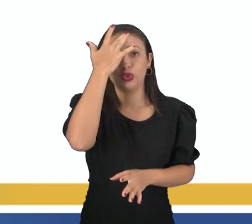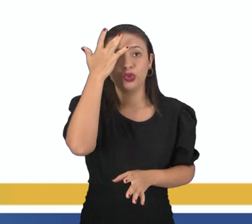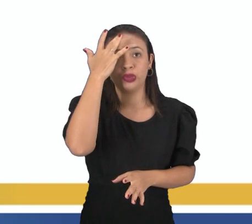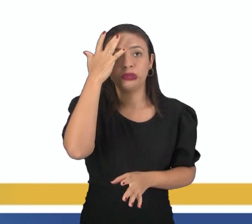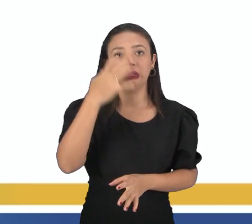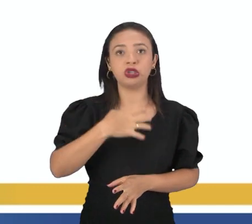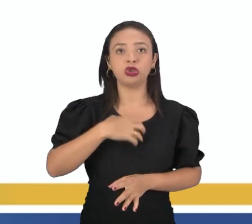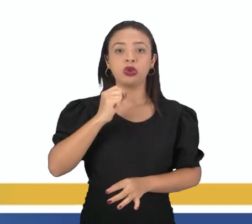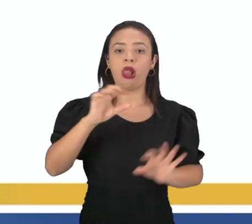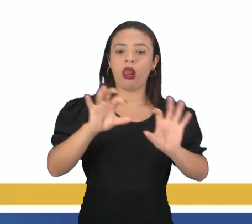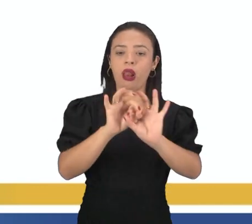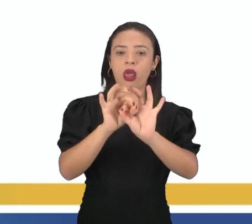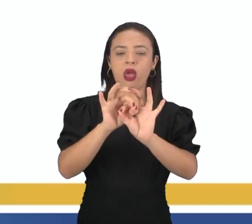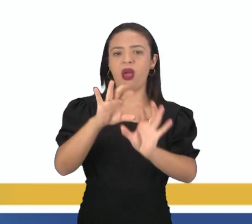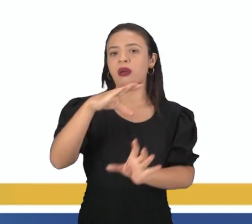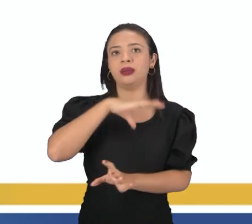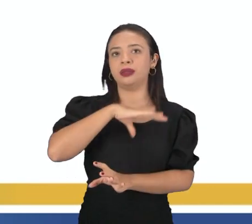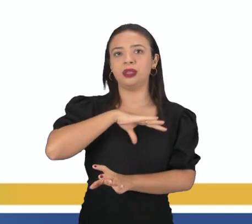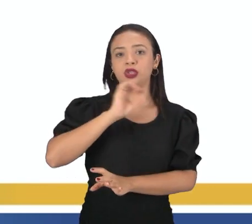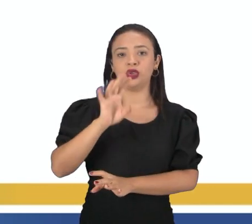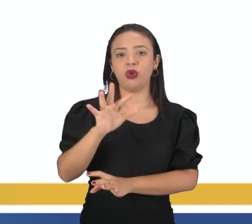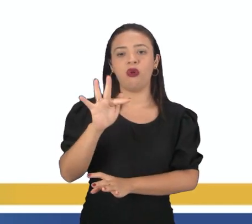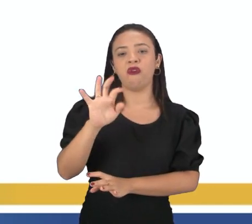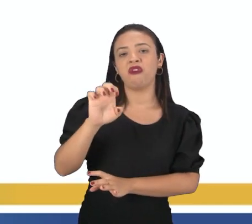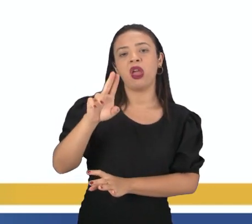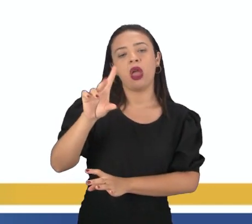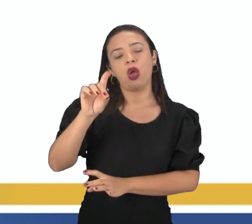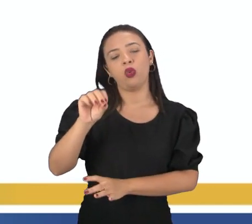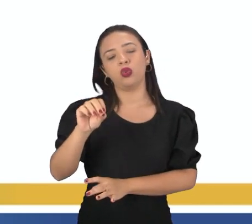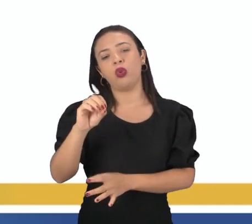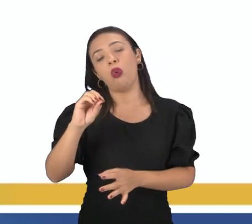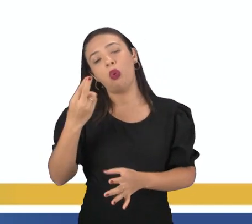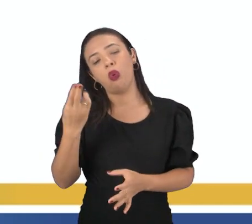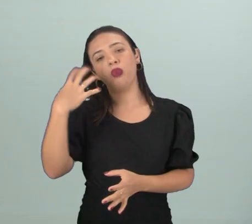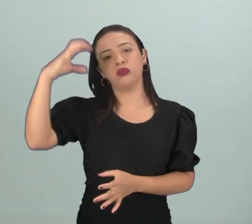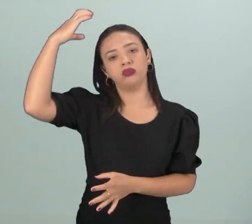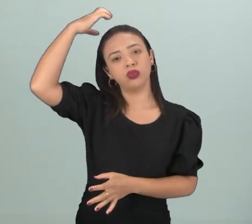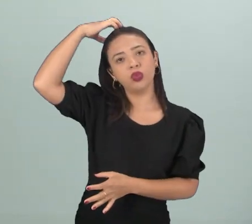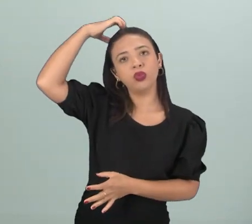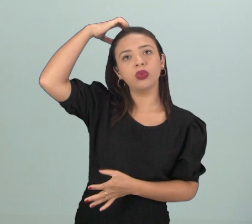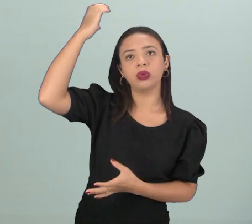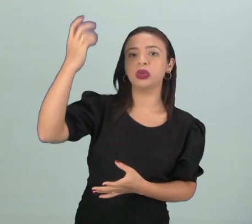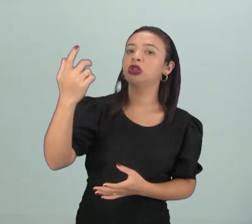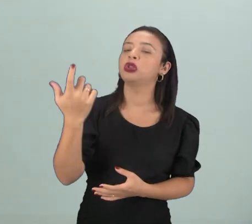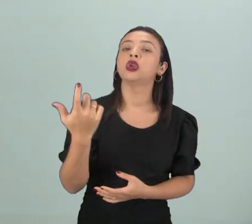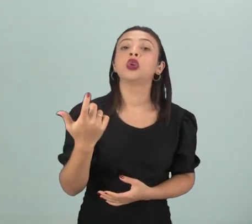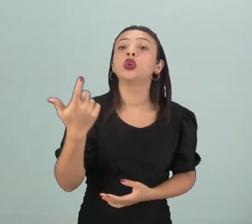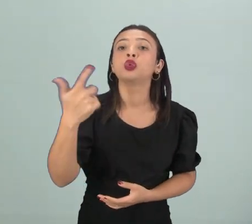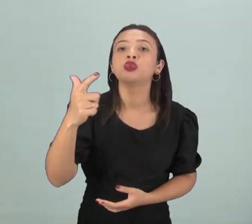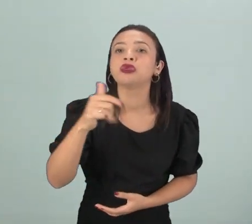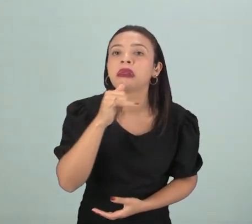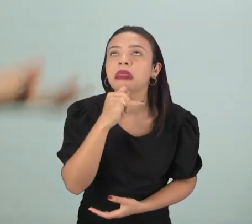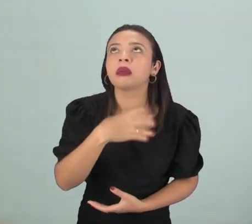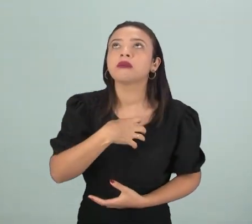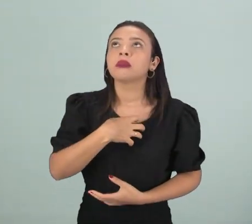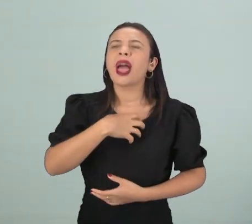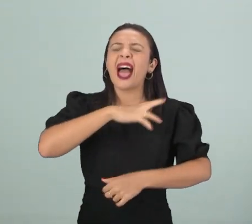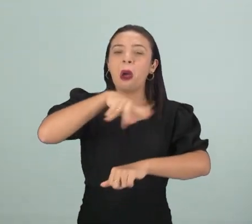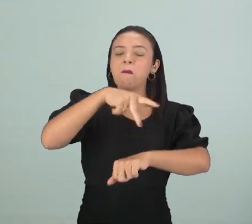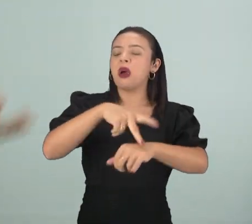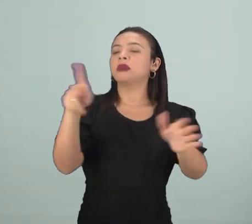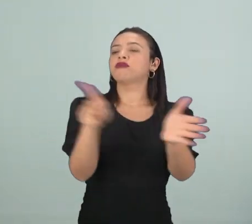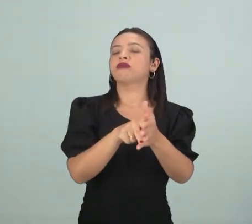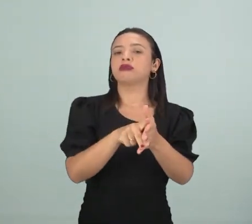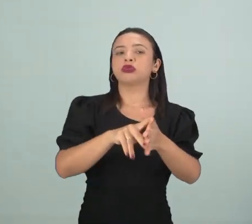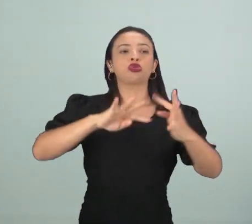ligadas apenas a uma cidade, a um feudo ou a um reino. Então, não tinha esse sentimento de pertencer a uma nação, a um país onde